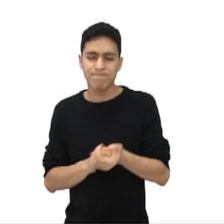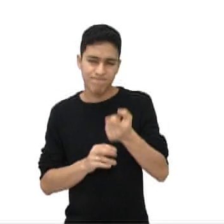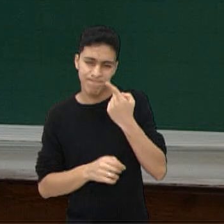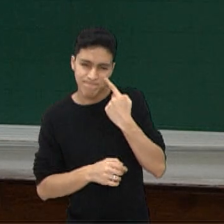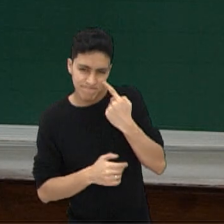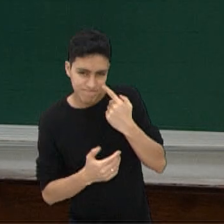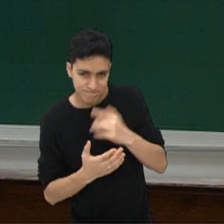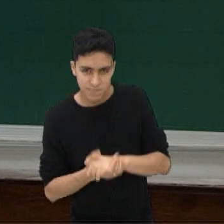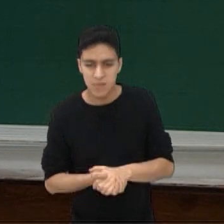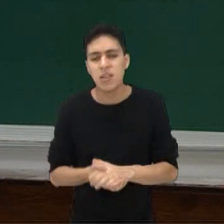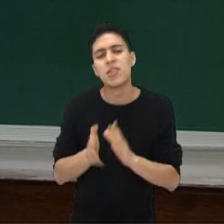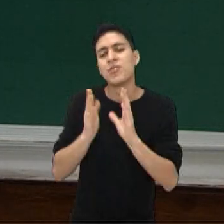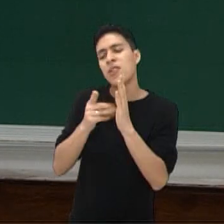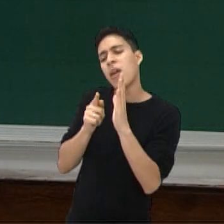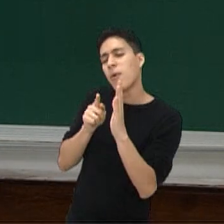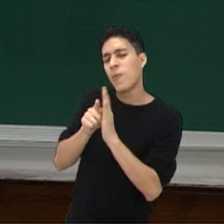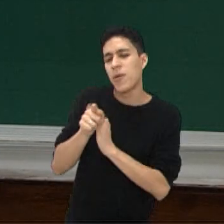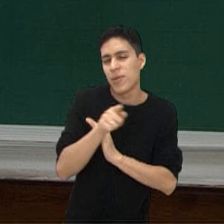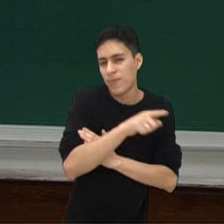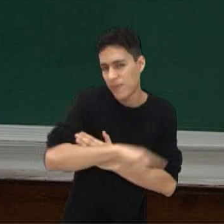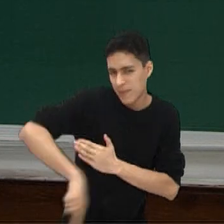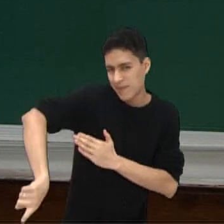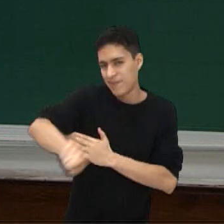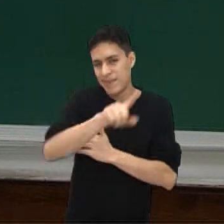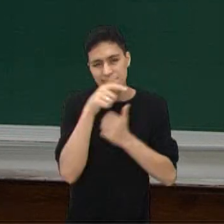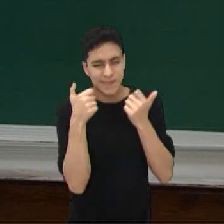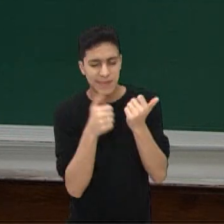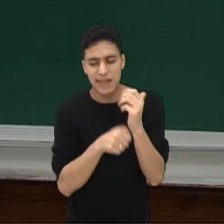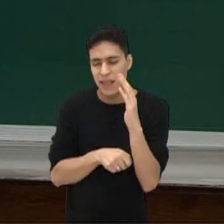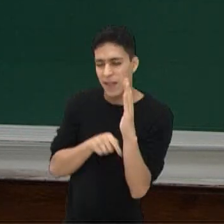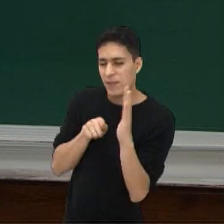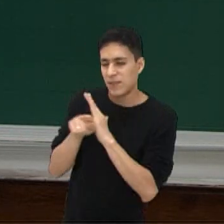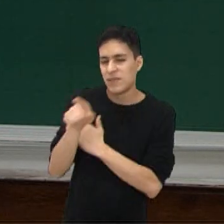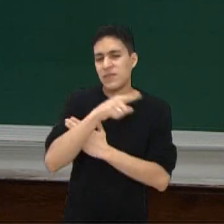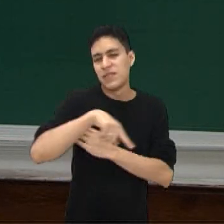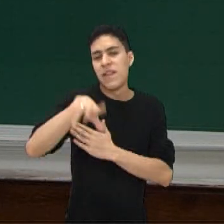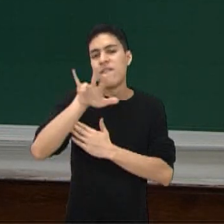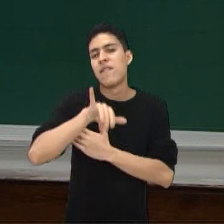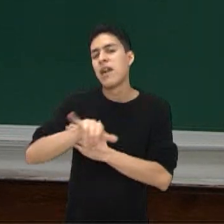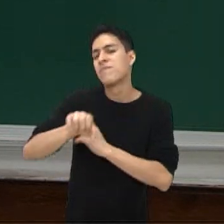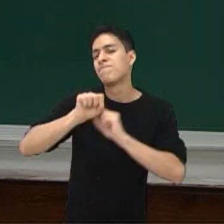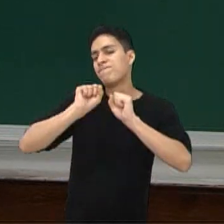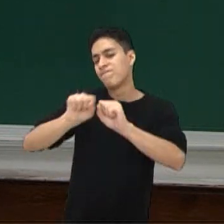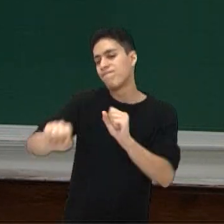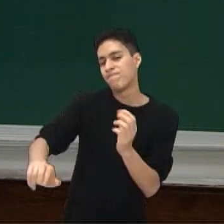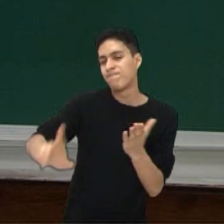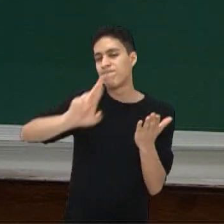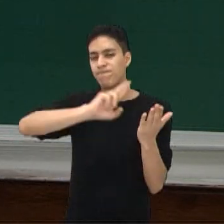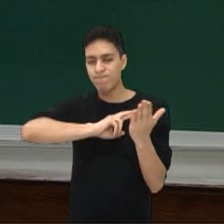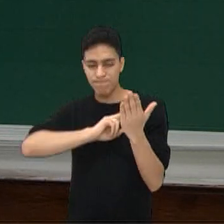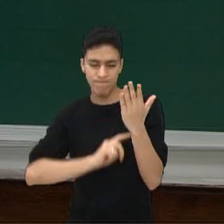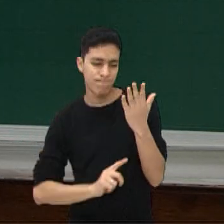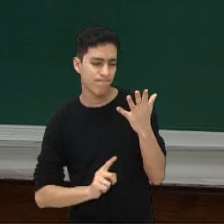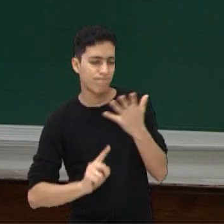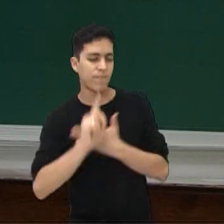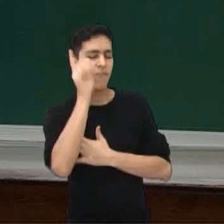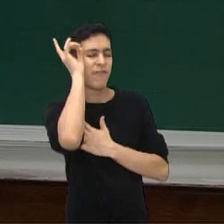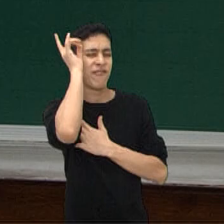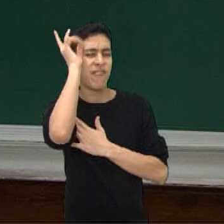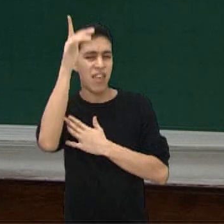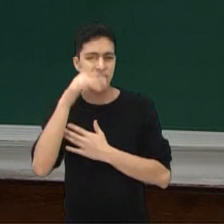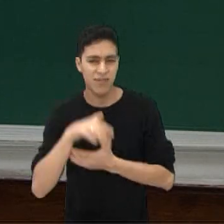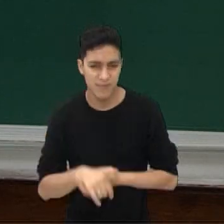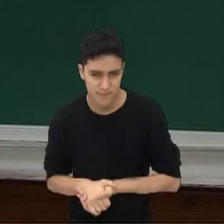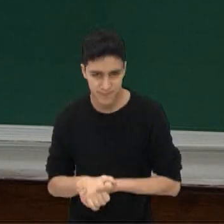E eu já tenho um quiz para você. Tem um quiz porque você vai poder ali dizer para mim uma coisa muito fácil. Vamos